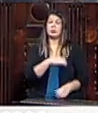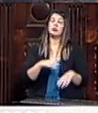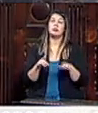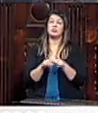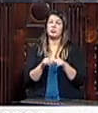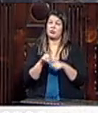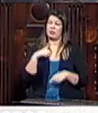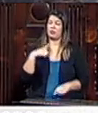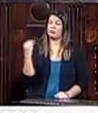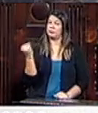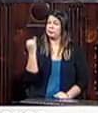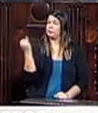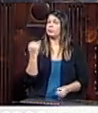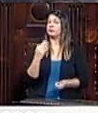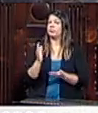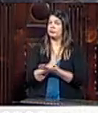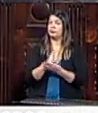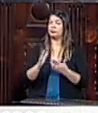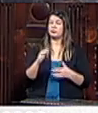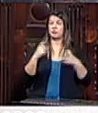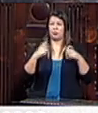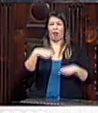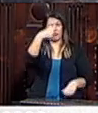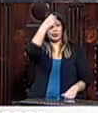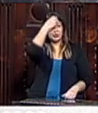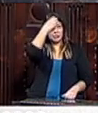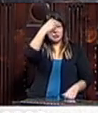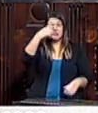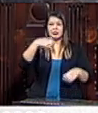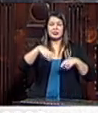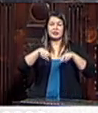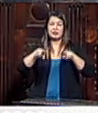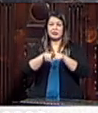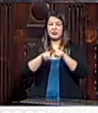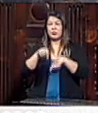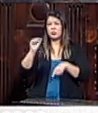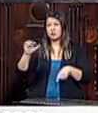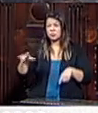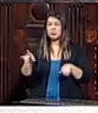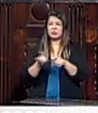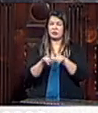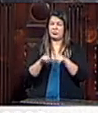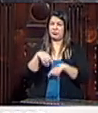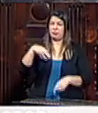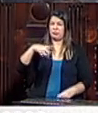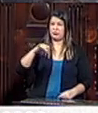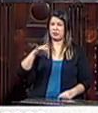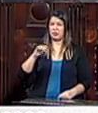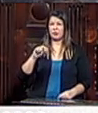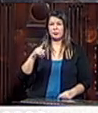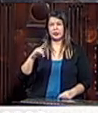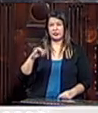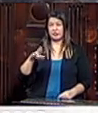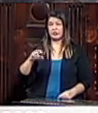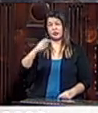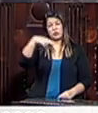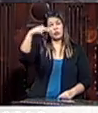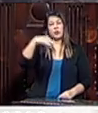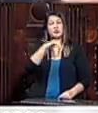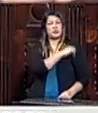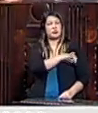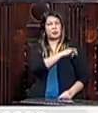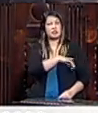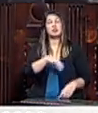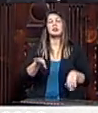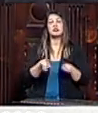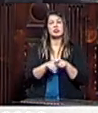na ligação Lídice-Angra dos Reis, na região de Paraíba do Sul, na região de Miguel Pereira, no norte fluminense, ou seja, uma série